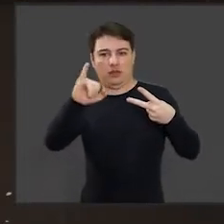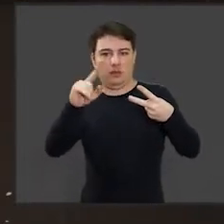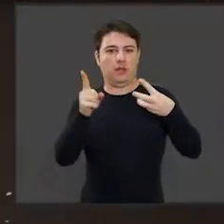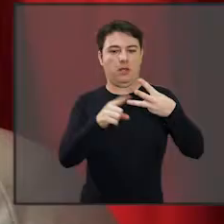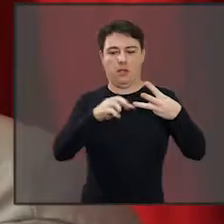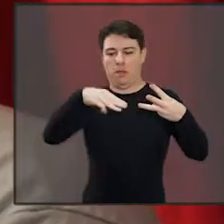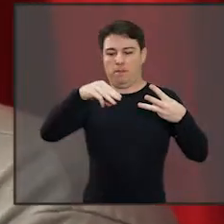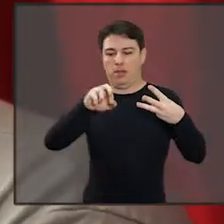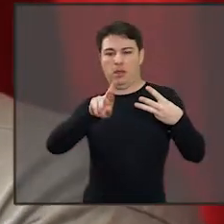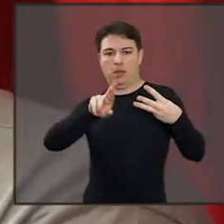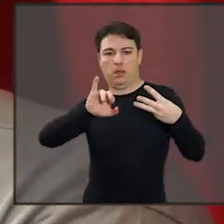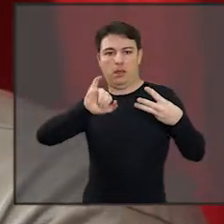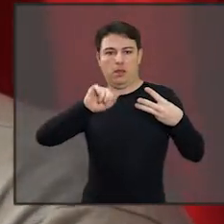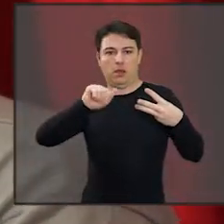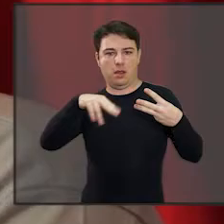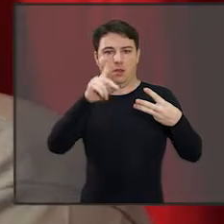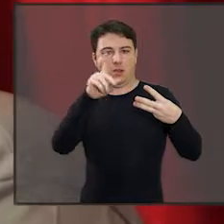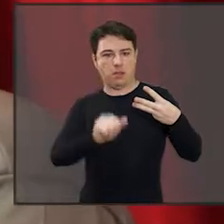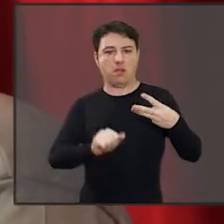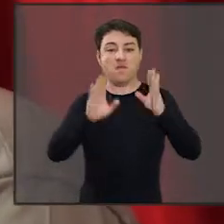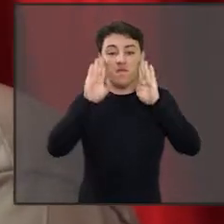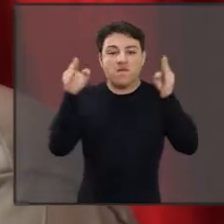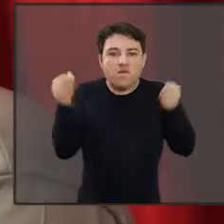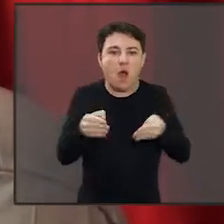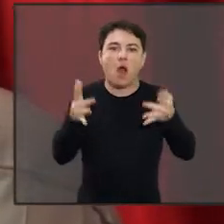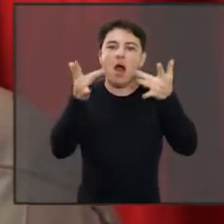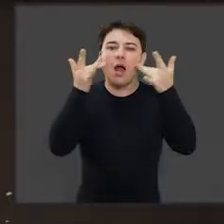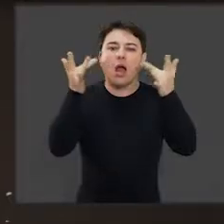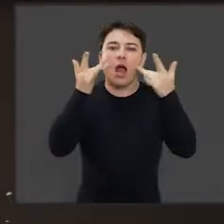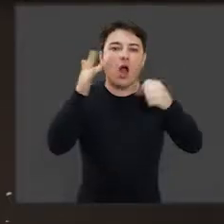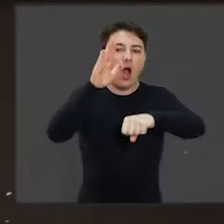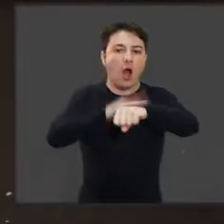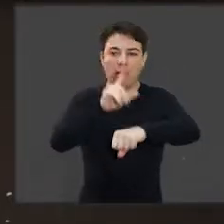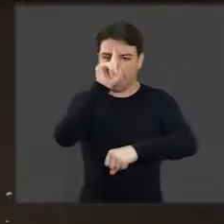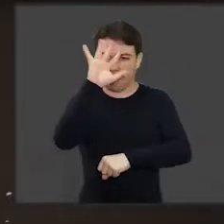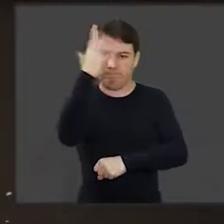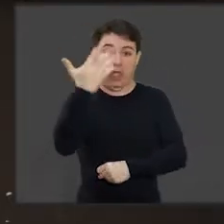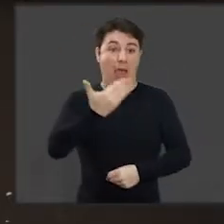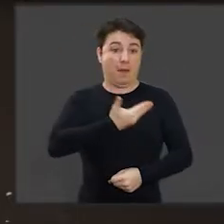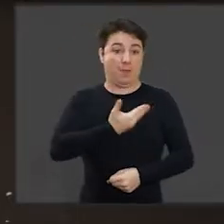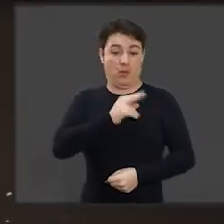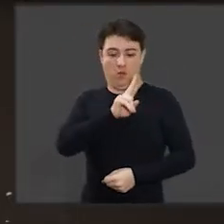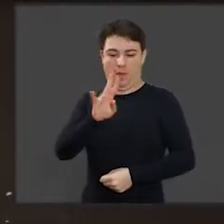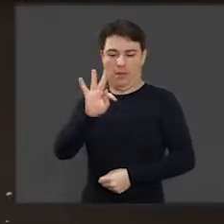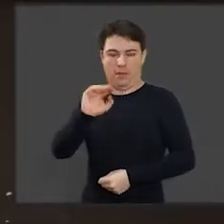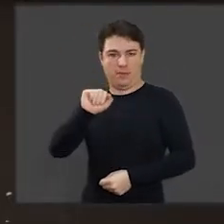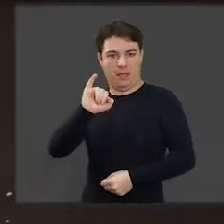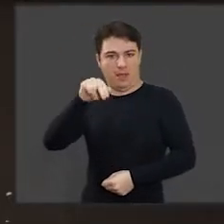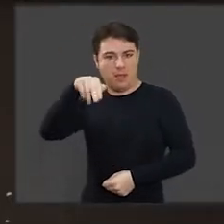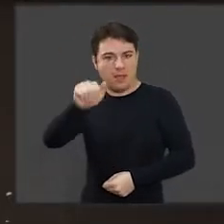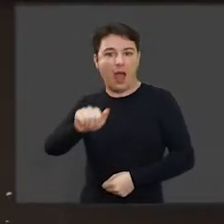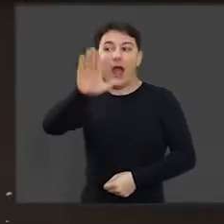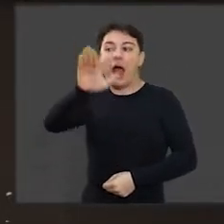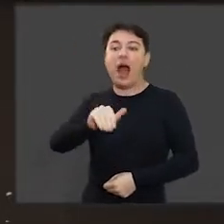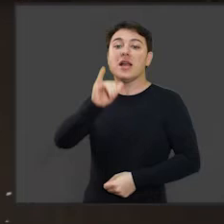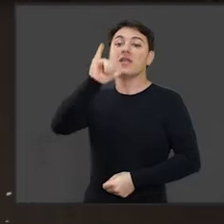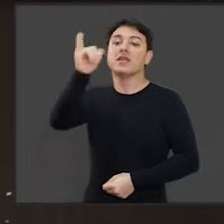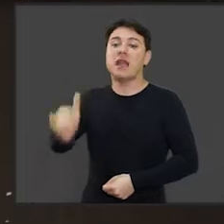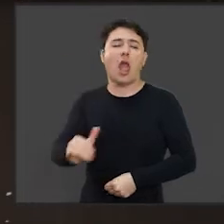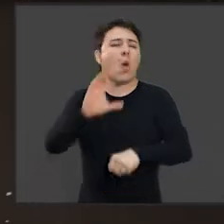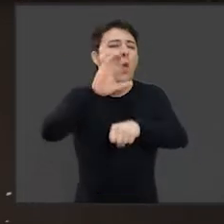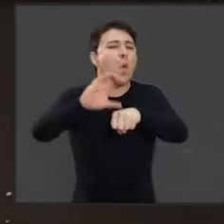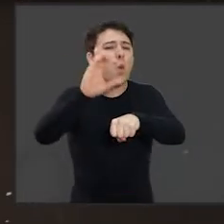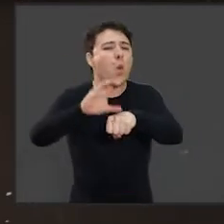Gustavo Miranda, são grandes mestres assim do improviso. Aí eu chamei um amigo meu, que é o Tainá de Azevedo, né, que também